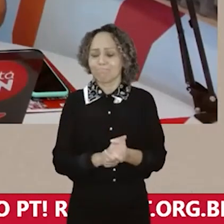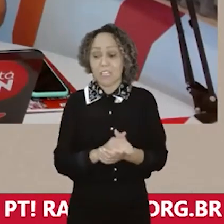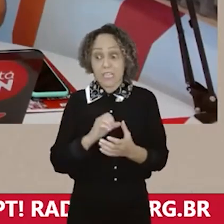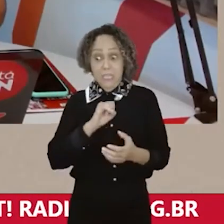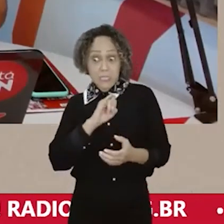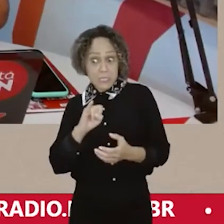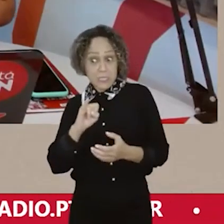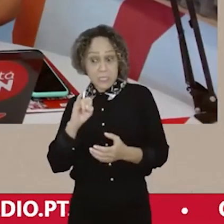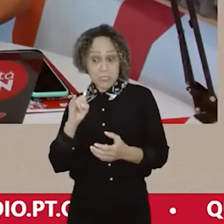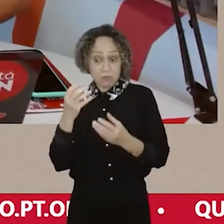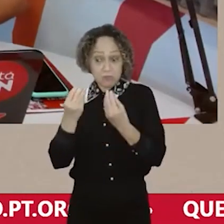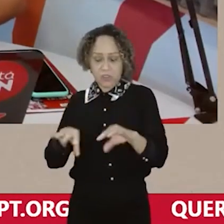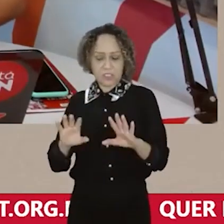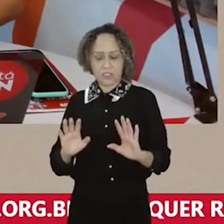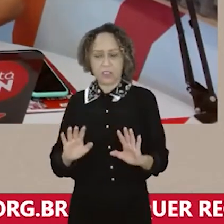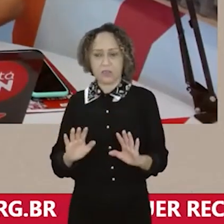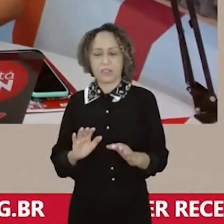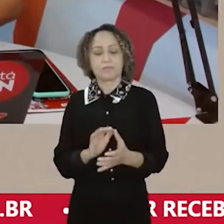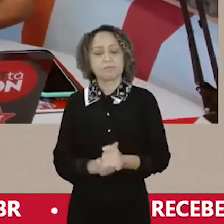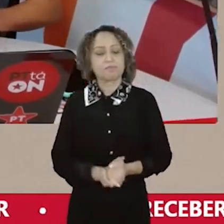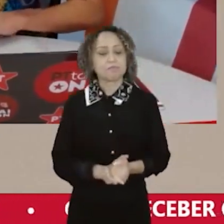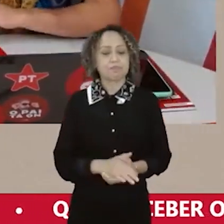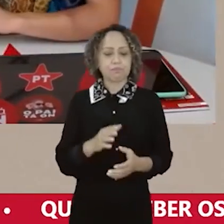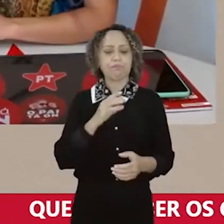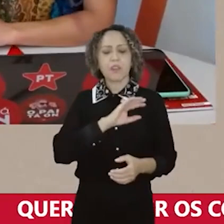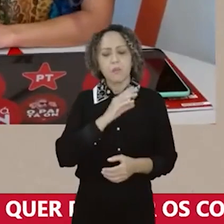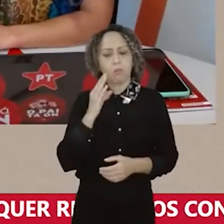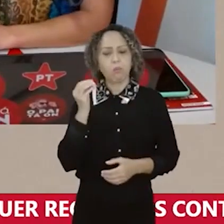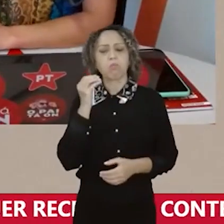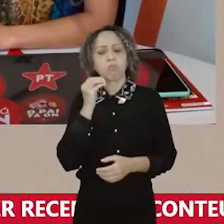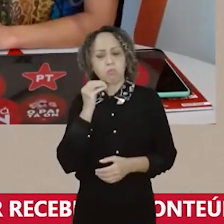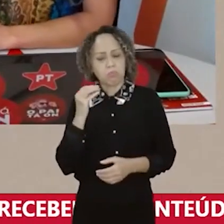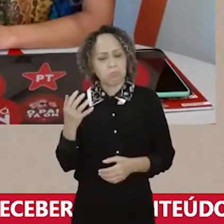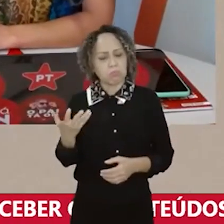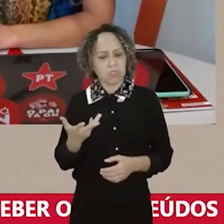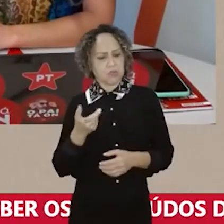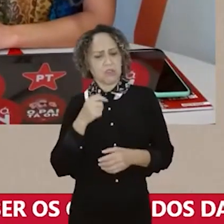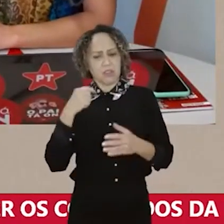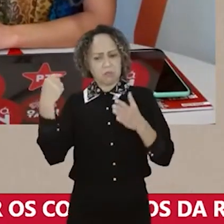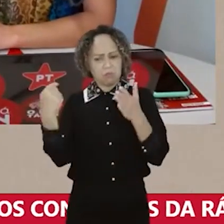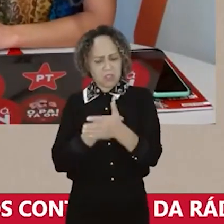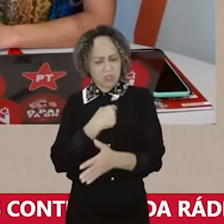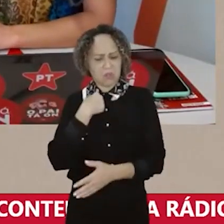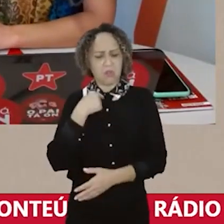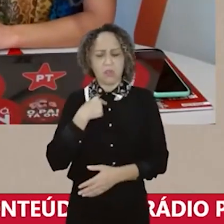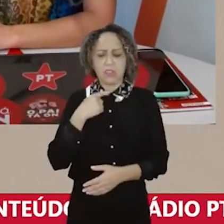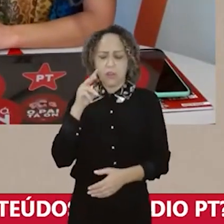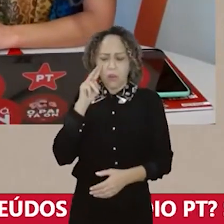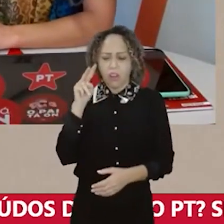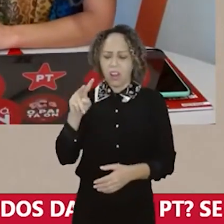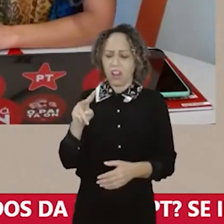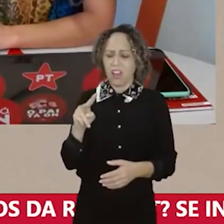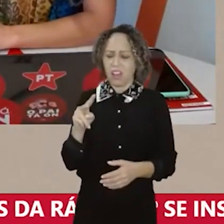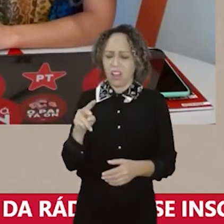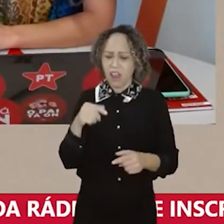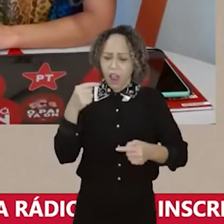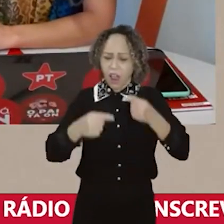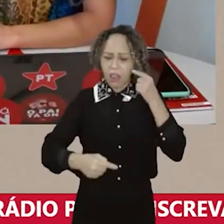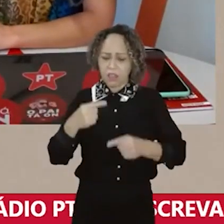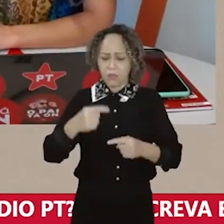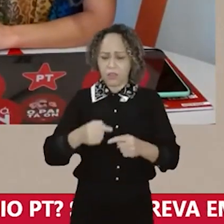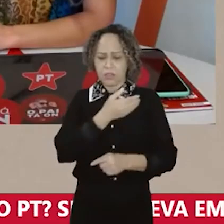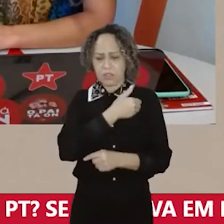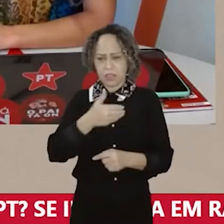Amanda, ótima pergunta, porque eu acho que a gente não só tem que olhar a reconstrução das políticas públicas, essa não é